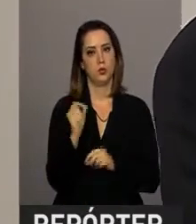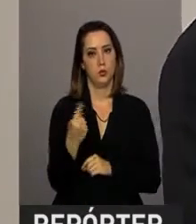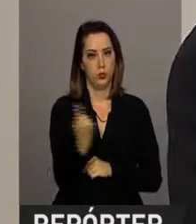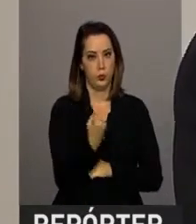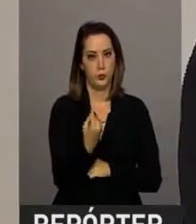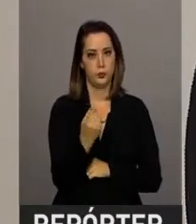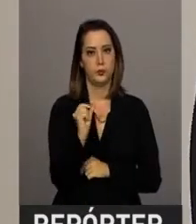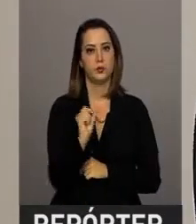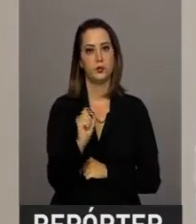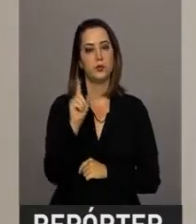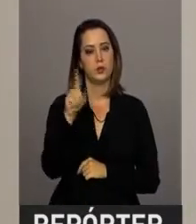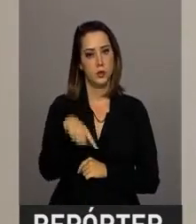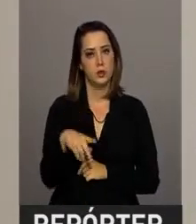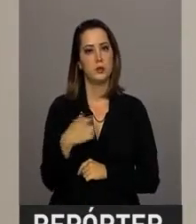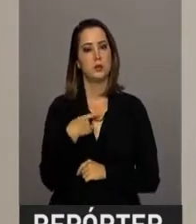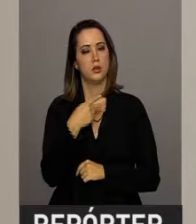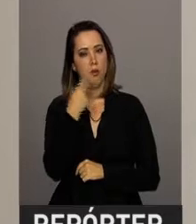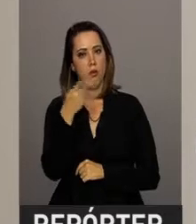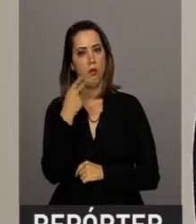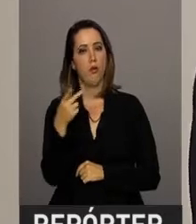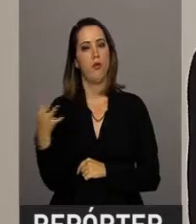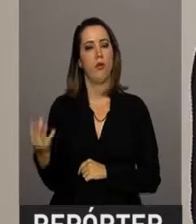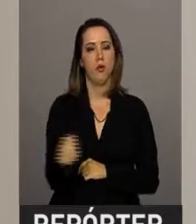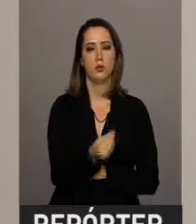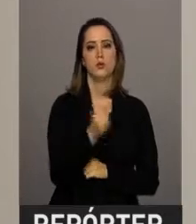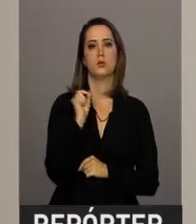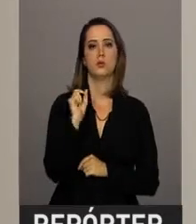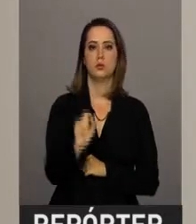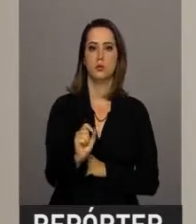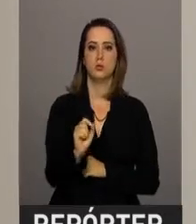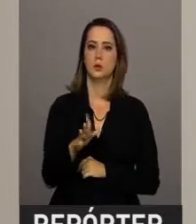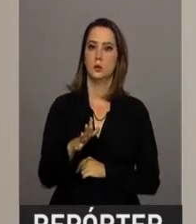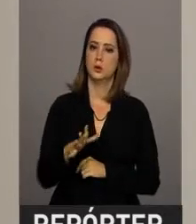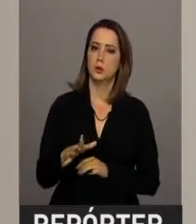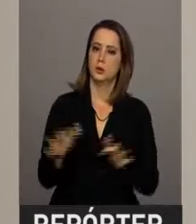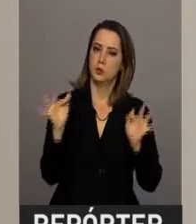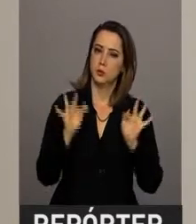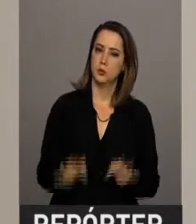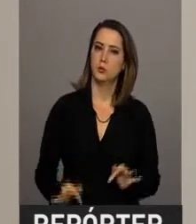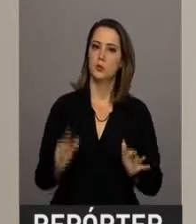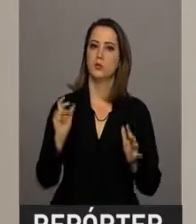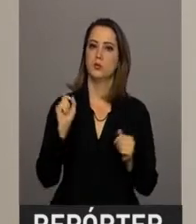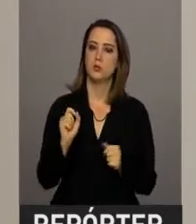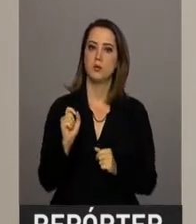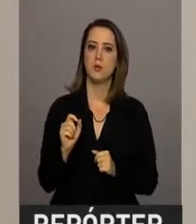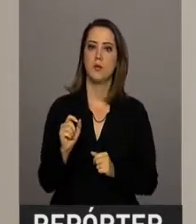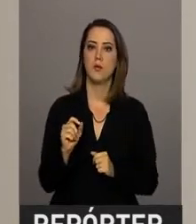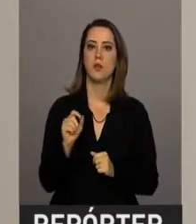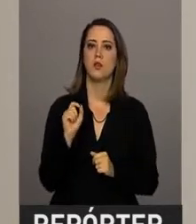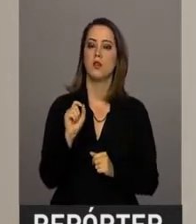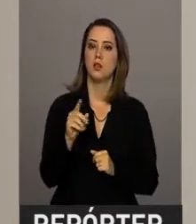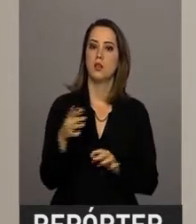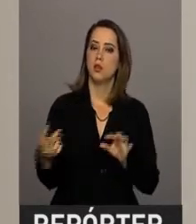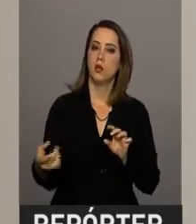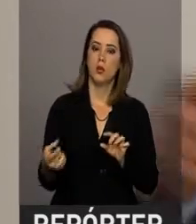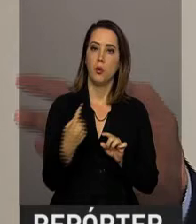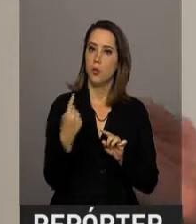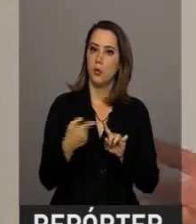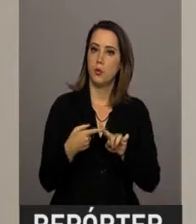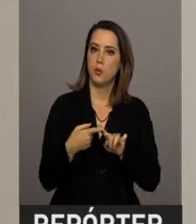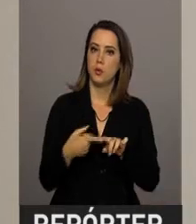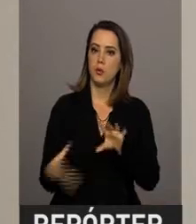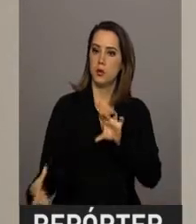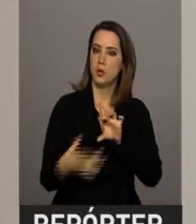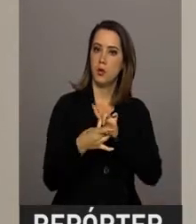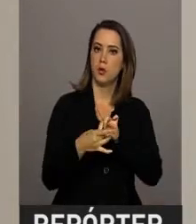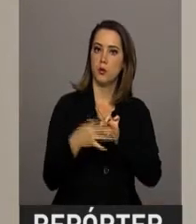deles ressalto com muita com muito colorido muito colorido a questão federativa porque os estados